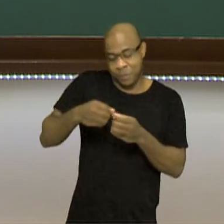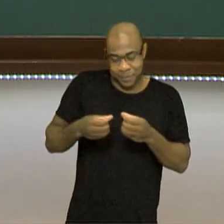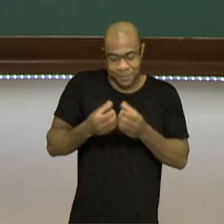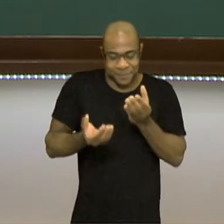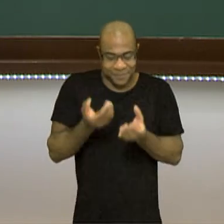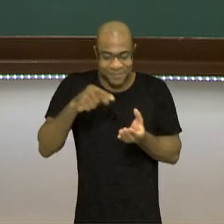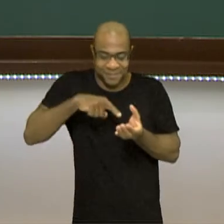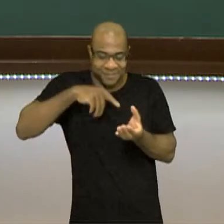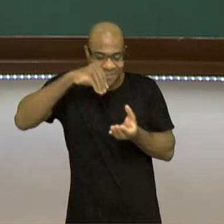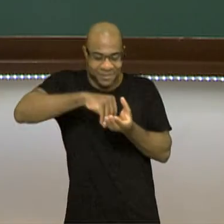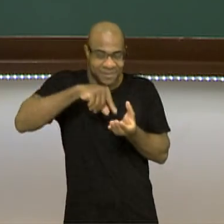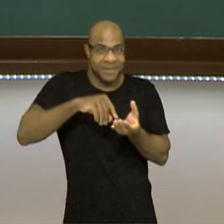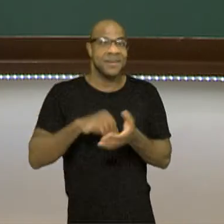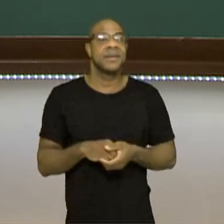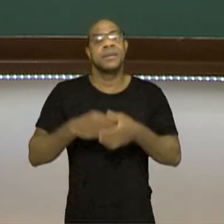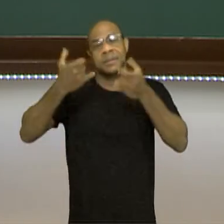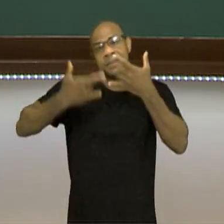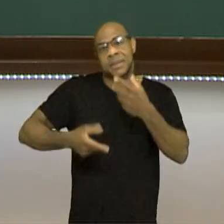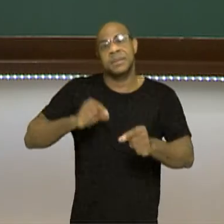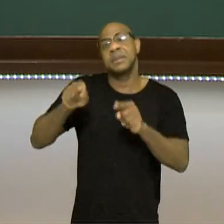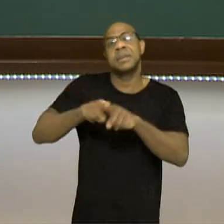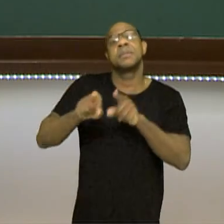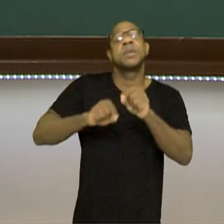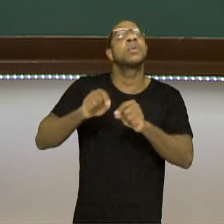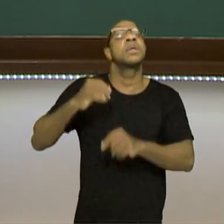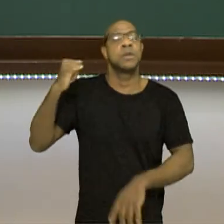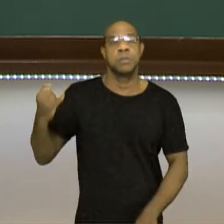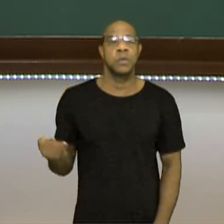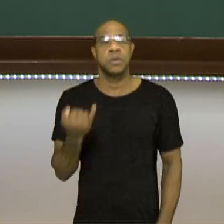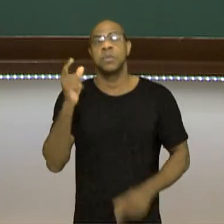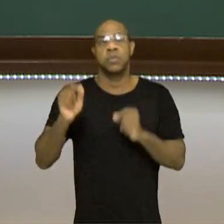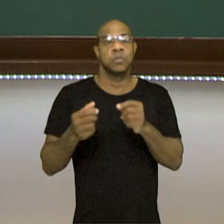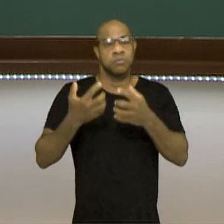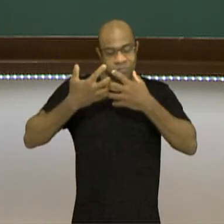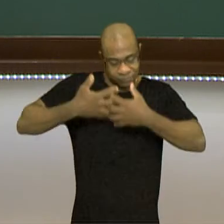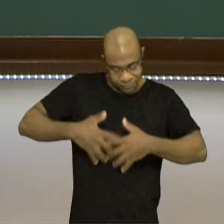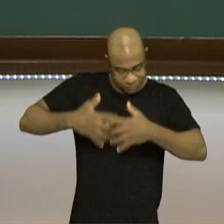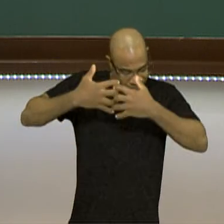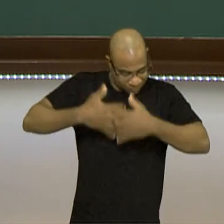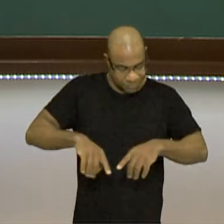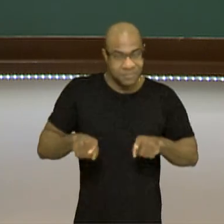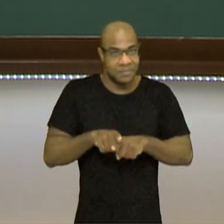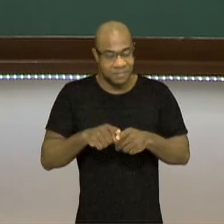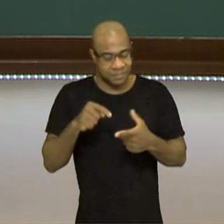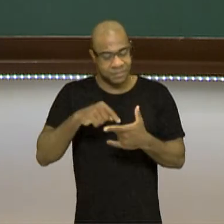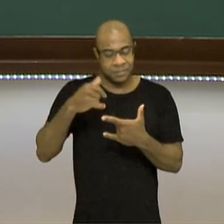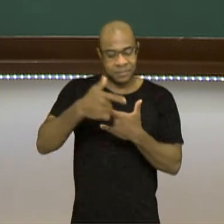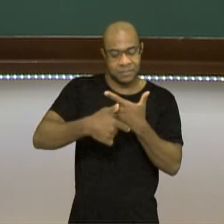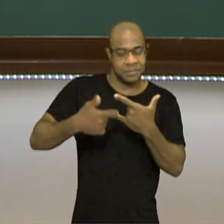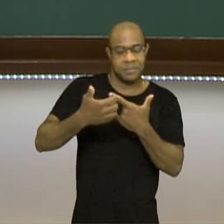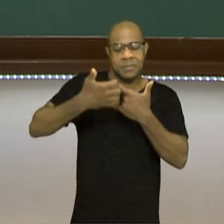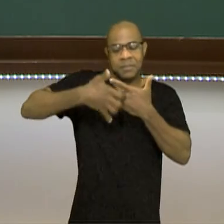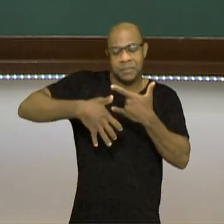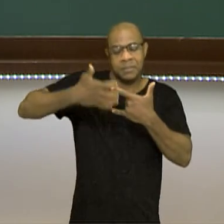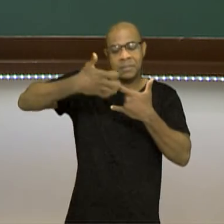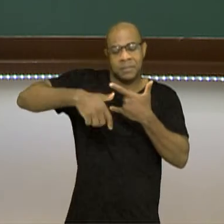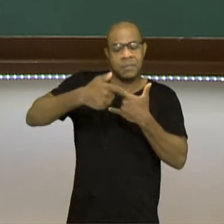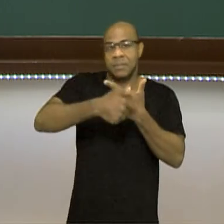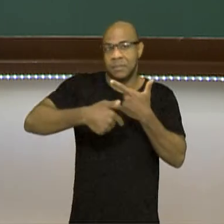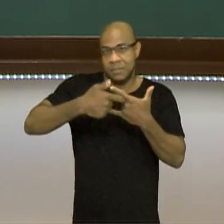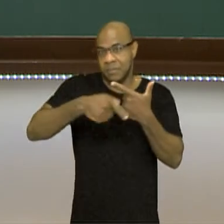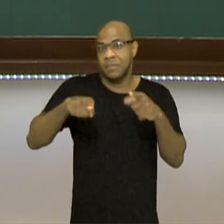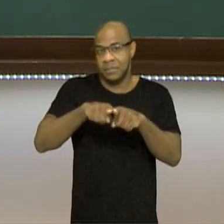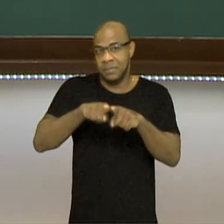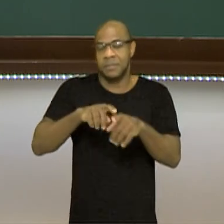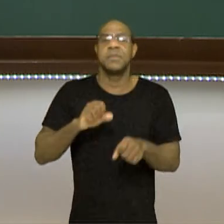homens. E nós falamos da importância, né, do bom funcionamento ali do sistema genital masculino,